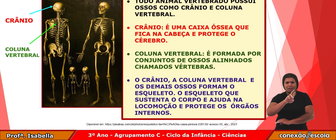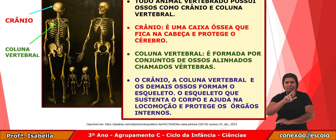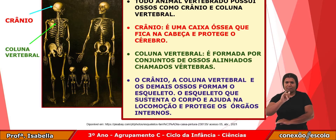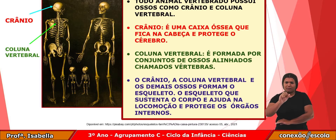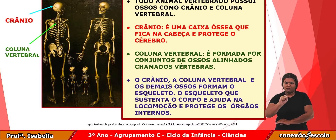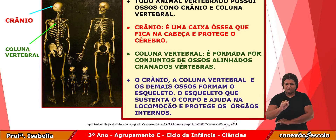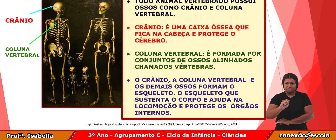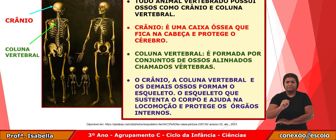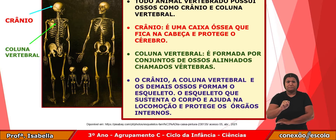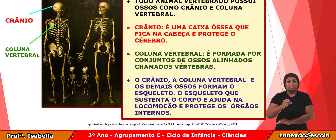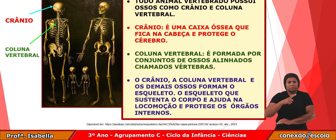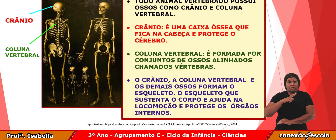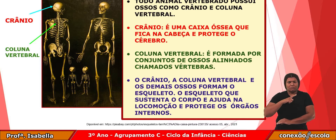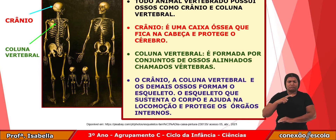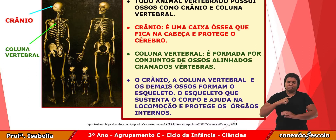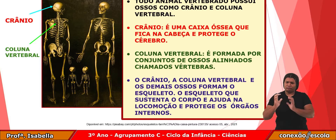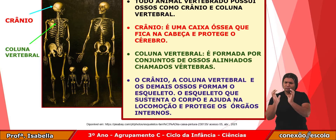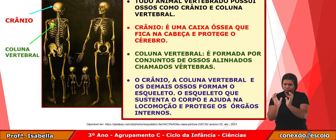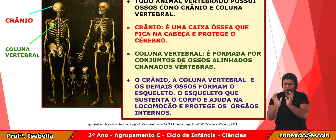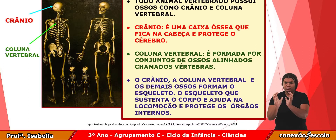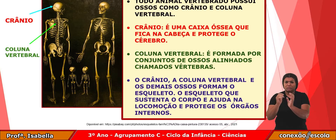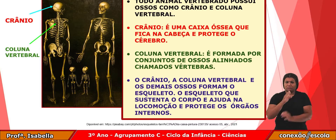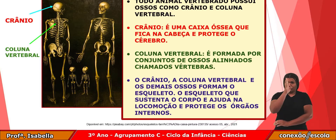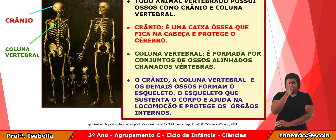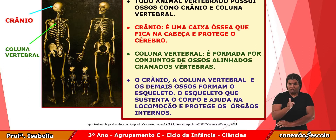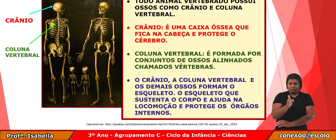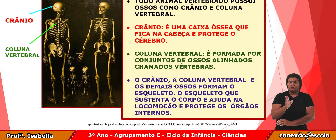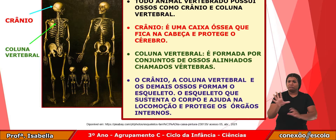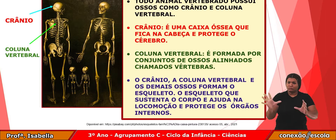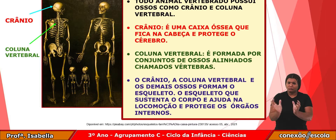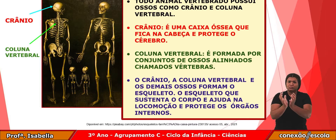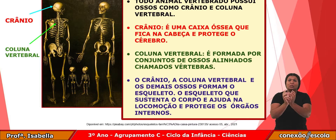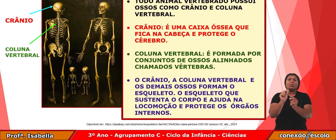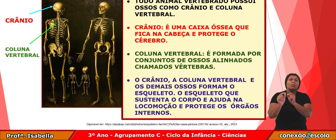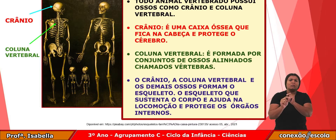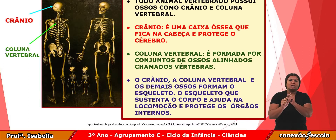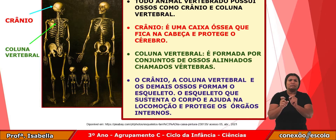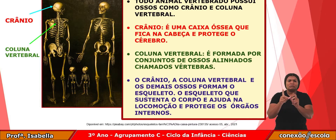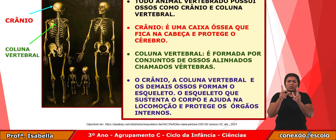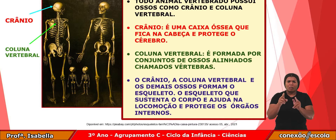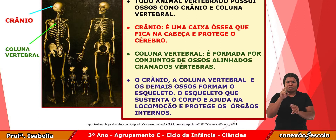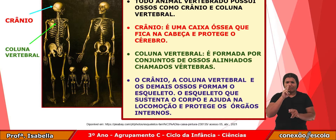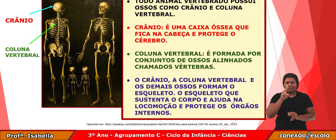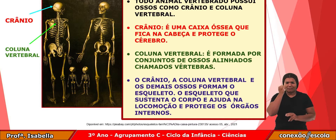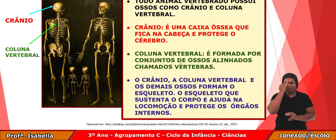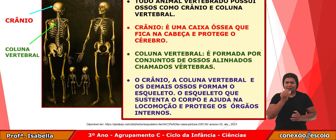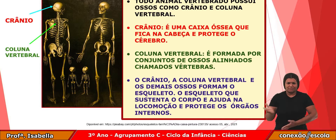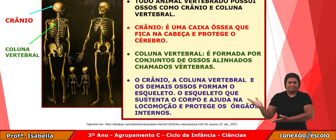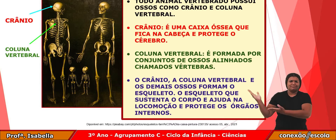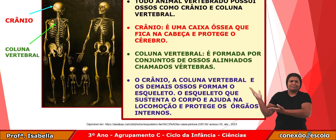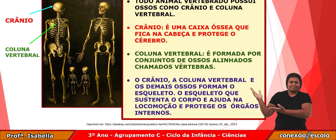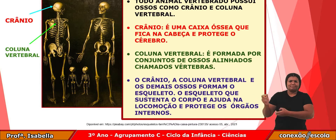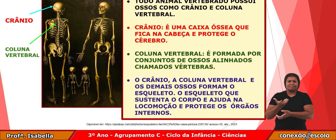coluna vertebral e os demais ossos formam o esqueleto. O esqueleto que sustenta o corpo e ajuda